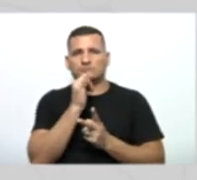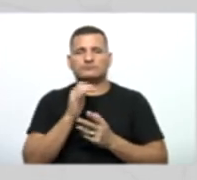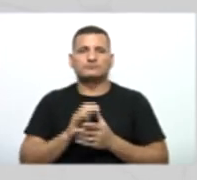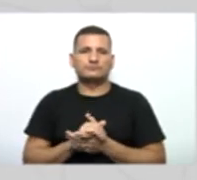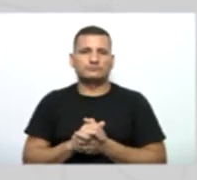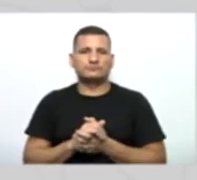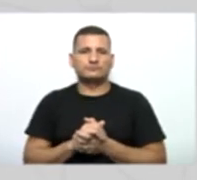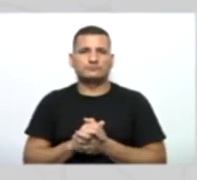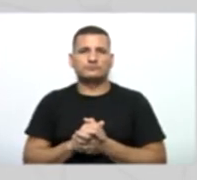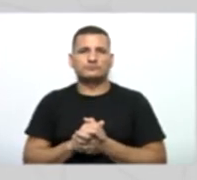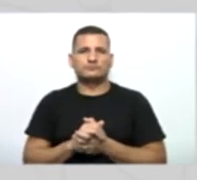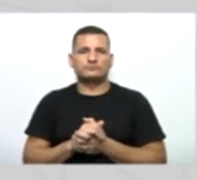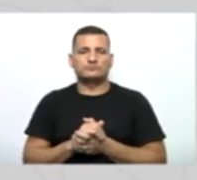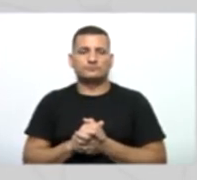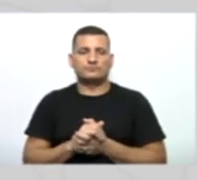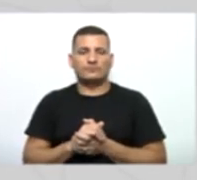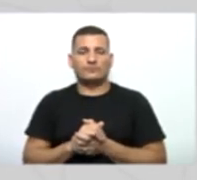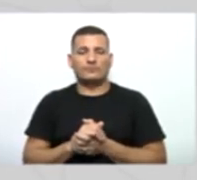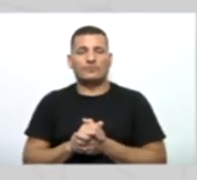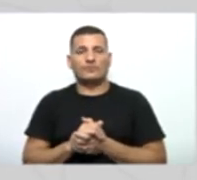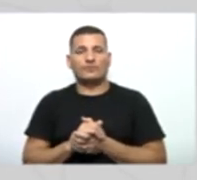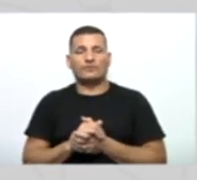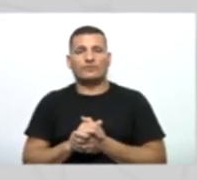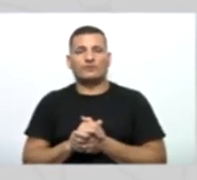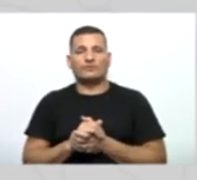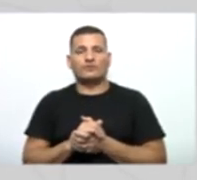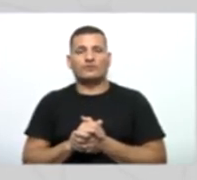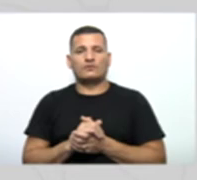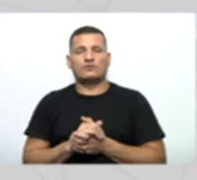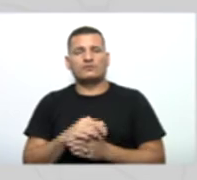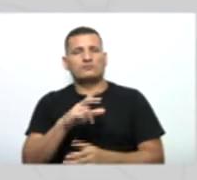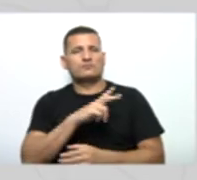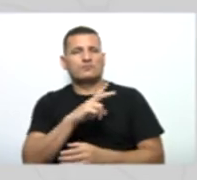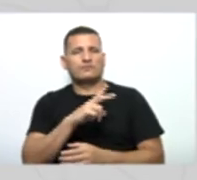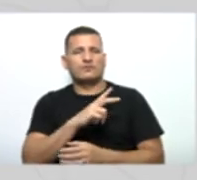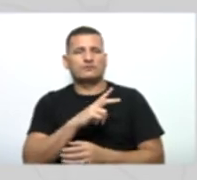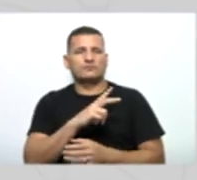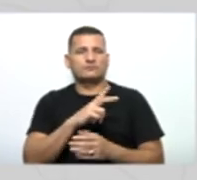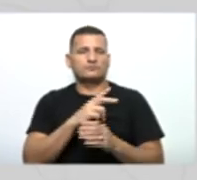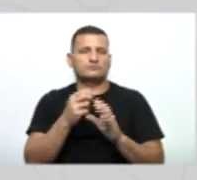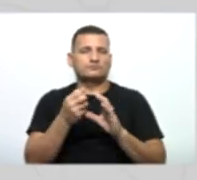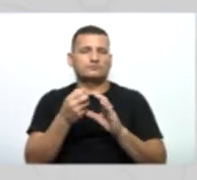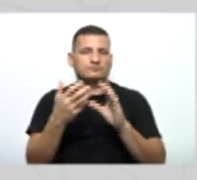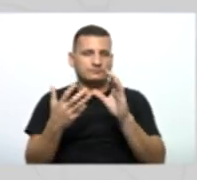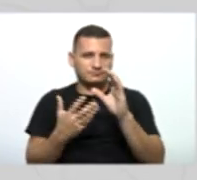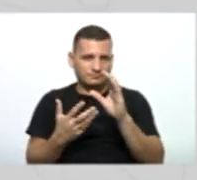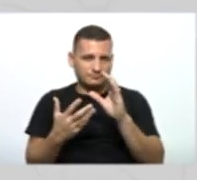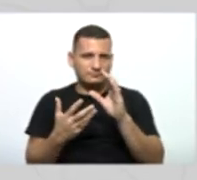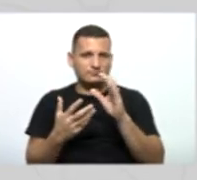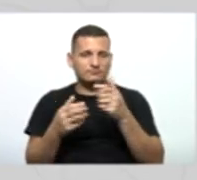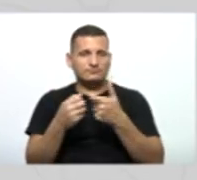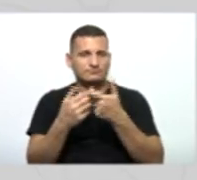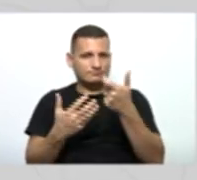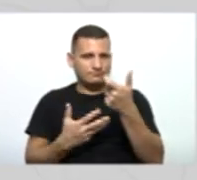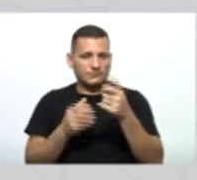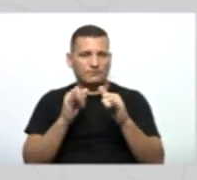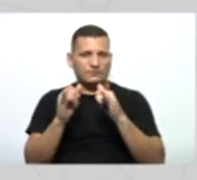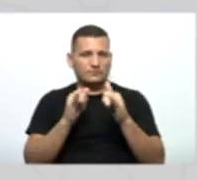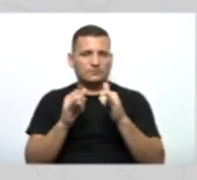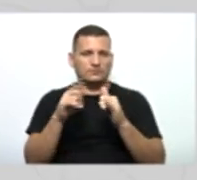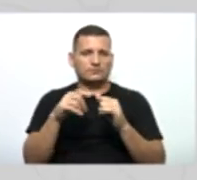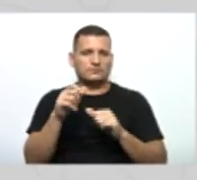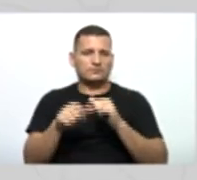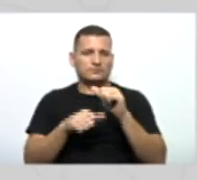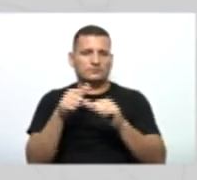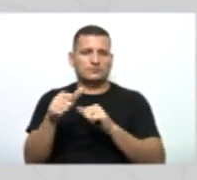aula. E os atributos do tipo privado são aqueles tipos de dados com acesso modificado. Lembre-se disso. Os